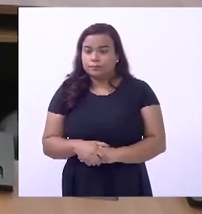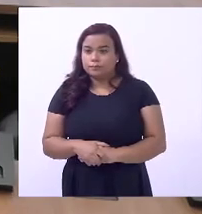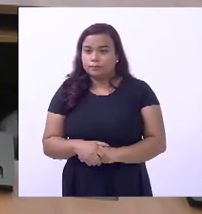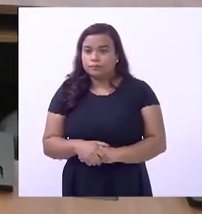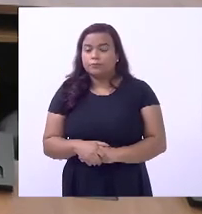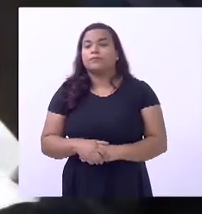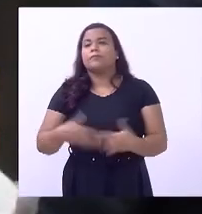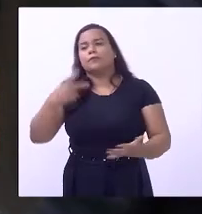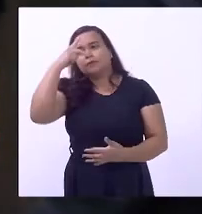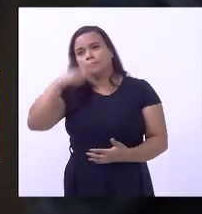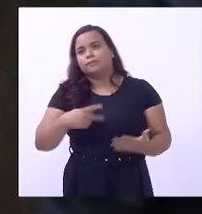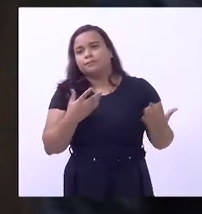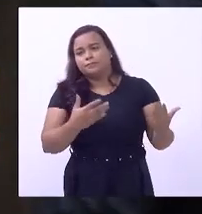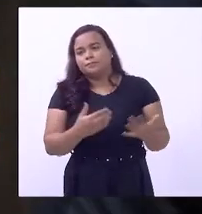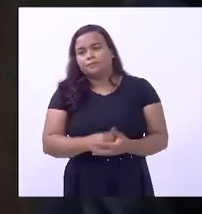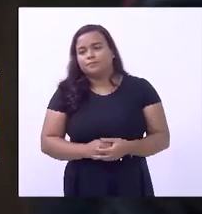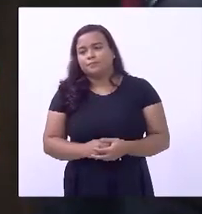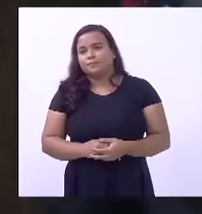Presidente,